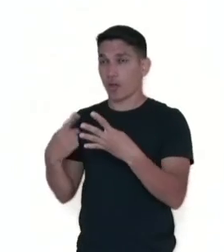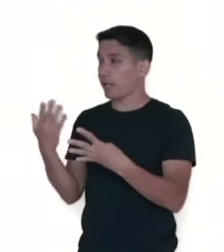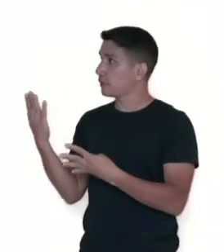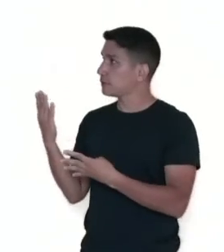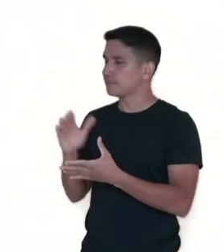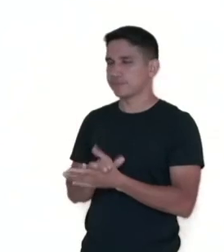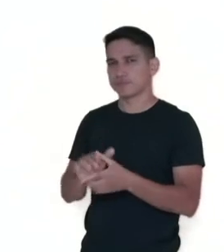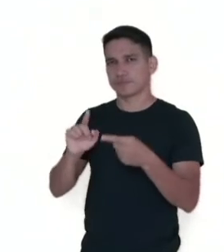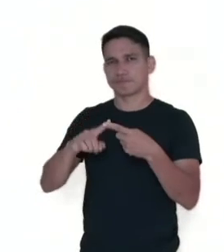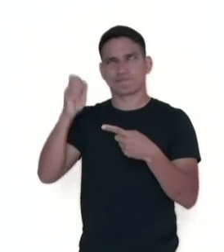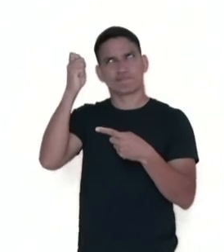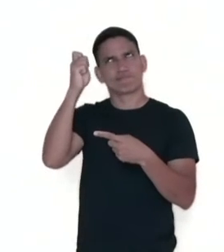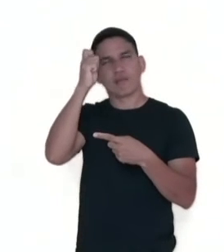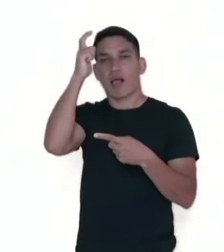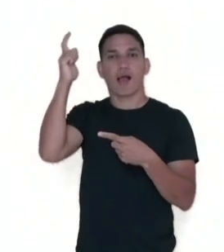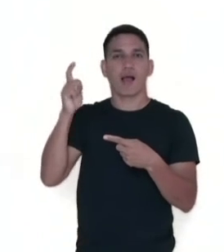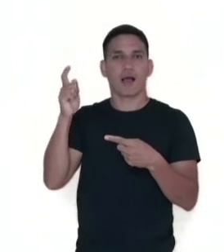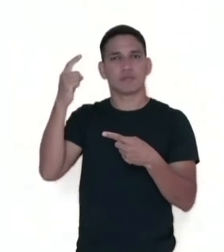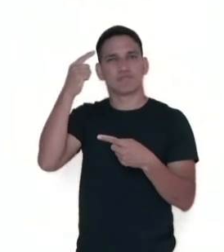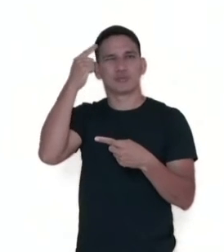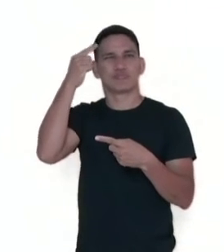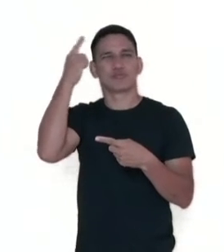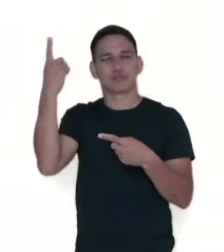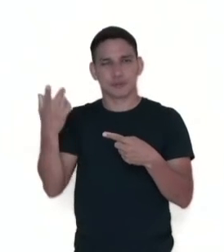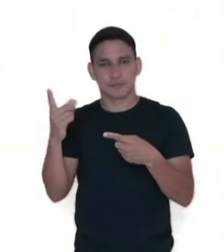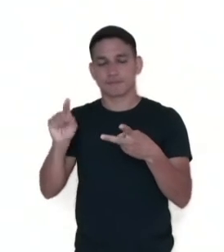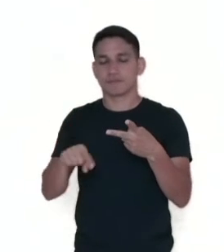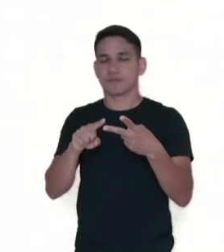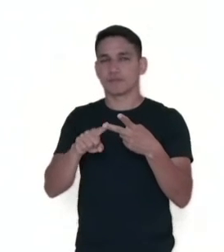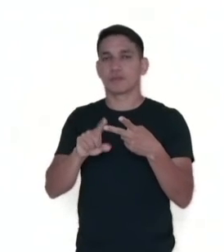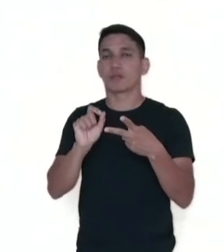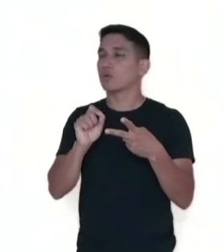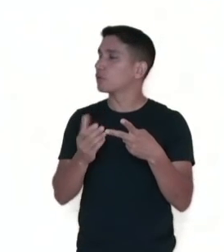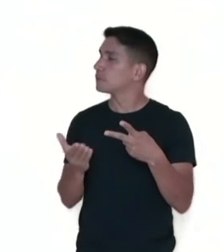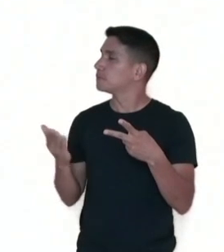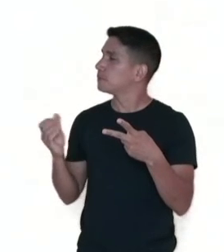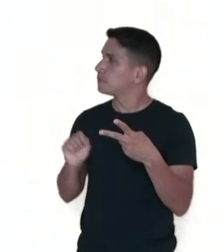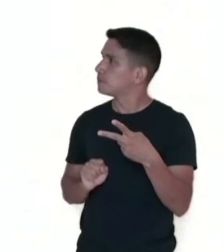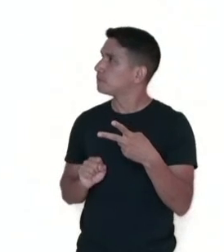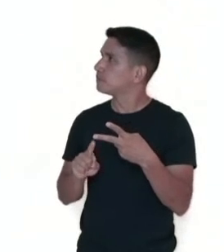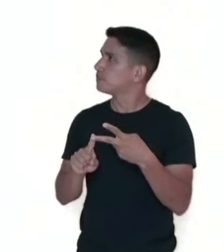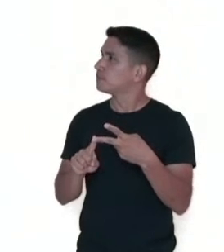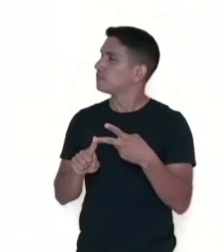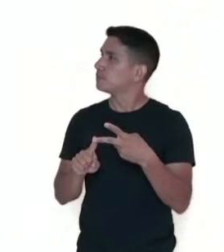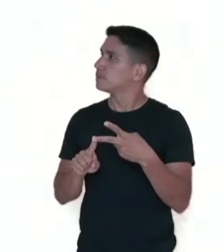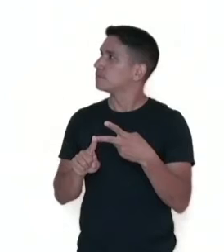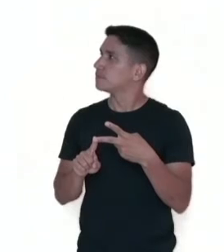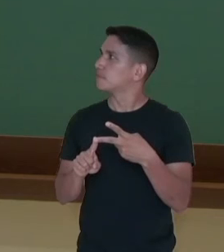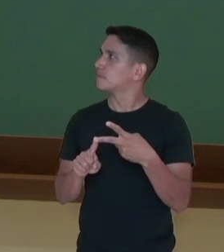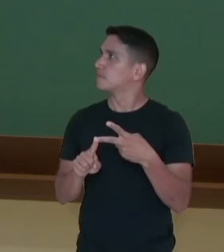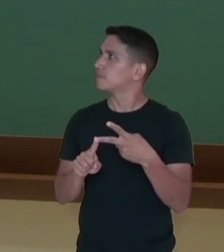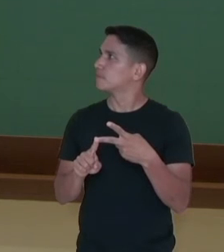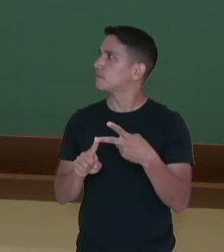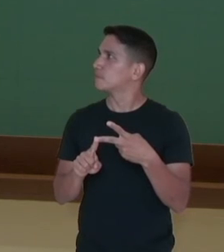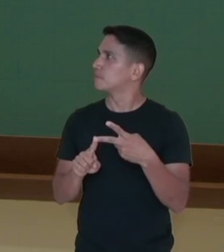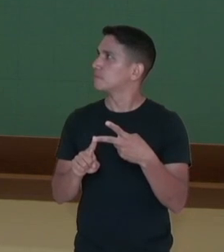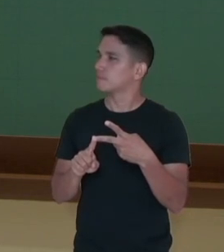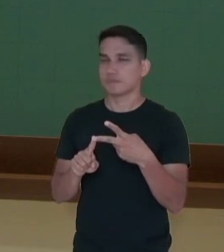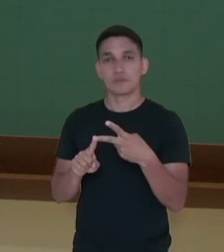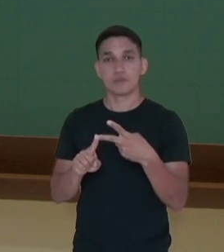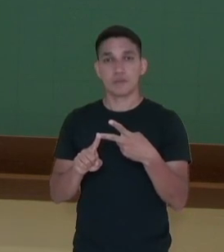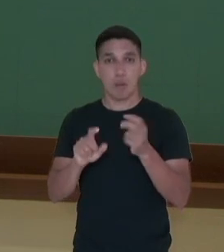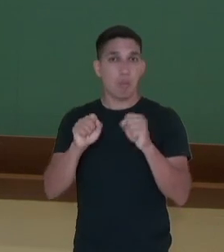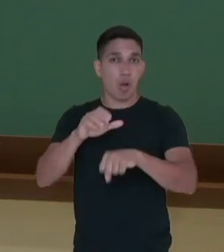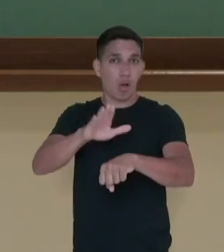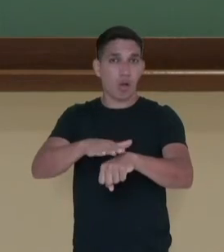ou seja, seja criativo. Utiliza imagens de revistas, periódicos ou puedes dibujar. Ou seja, você